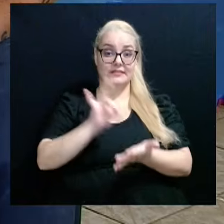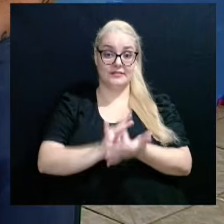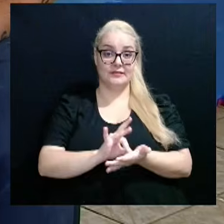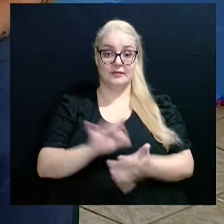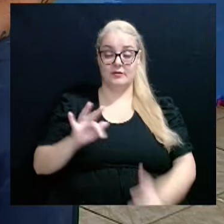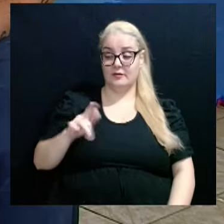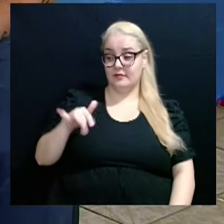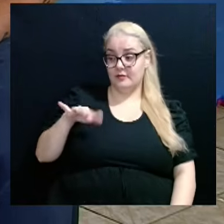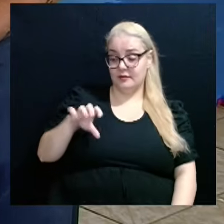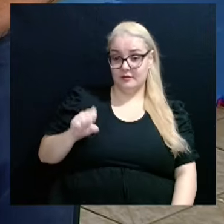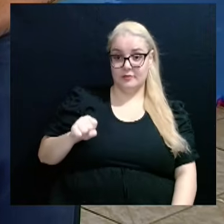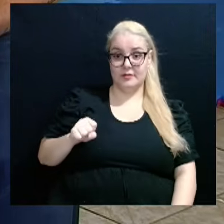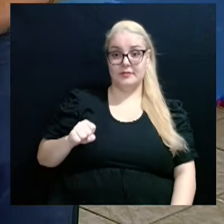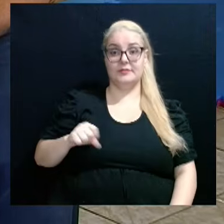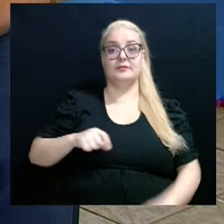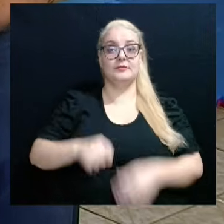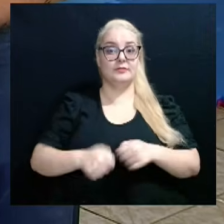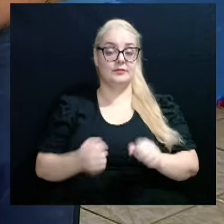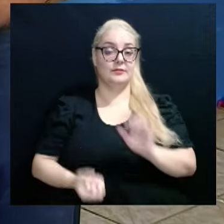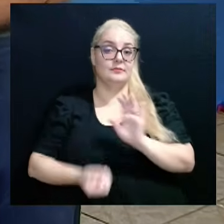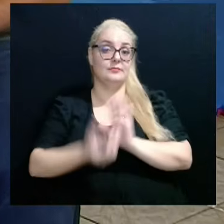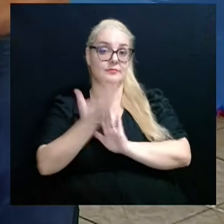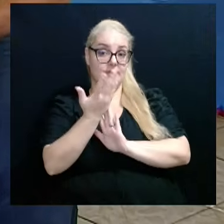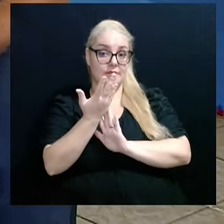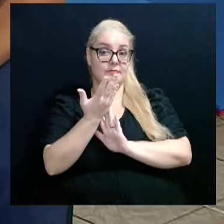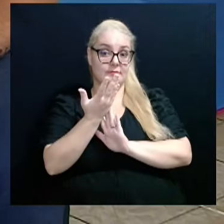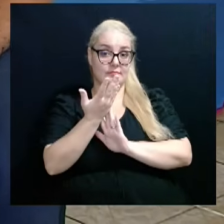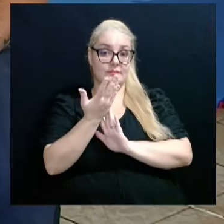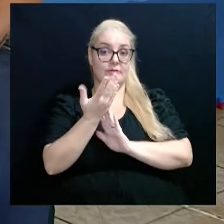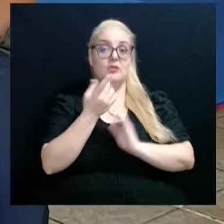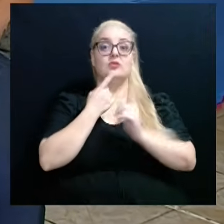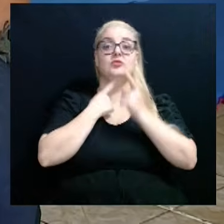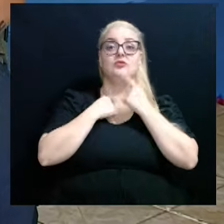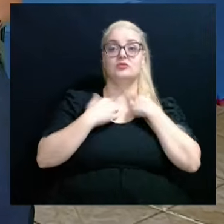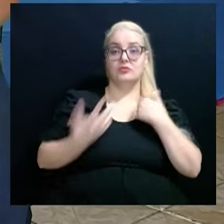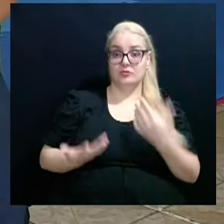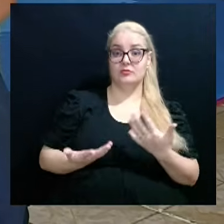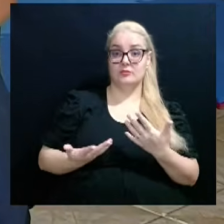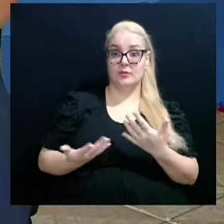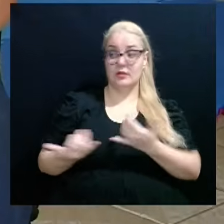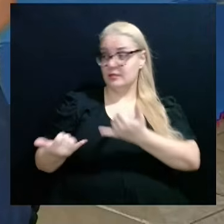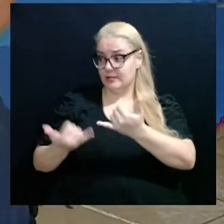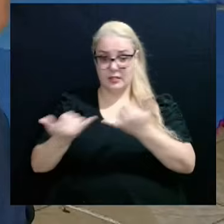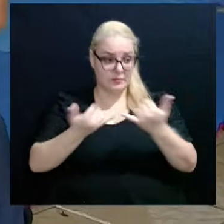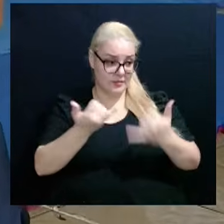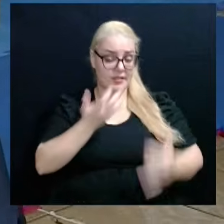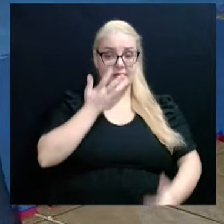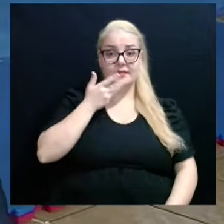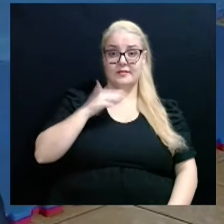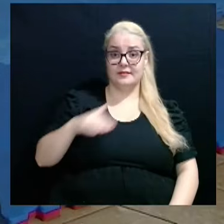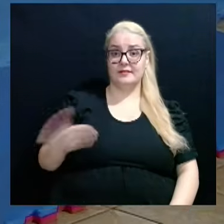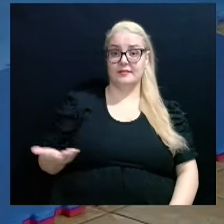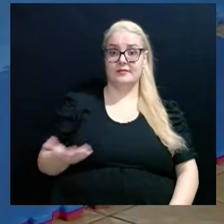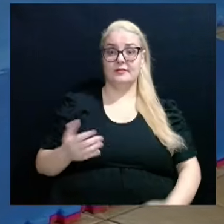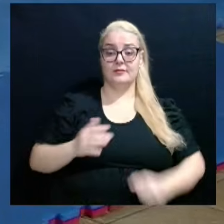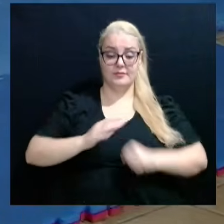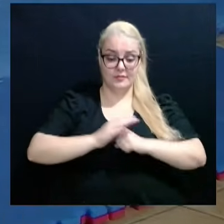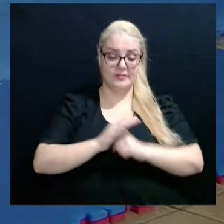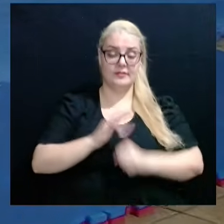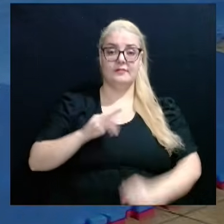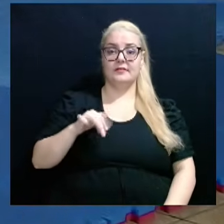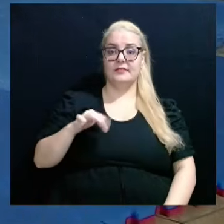nasceu de um desejo de brincadeiras de crianças com o Sensei Francisco, né? O Falcões